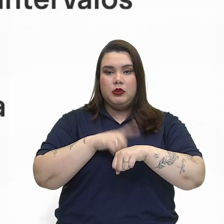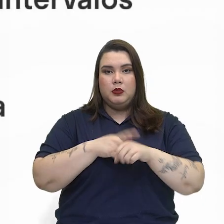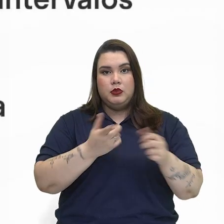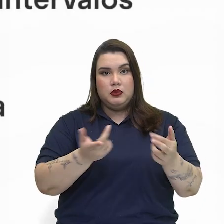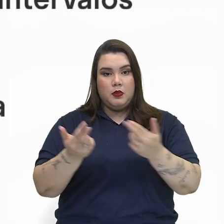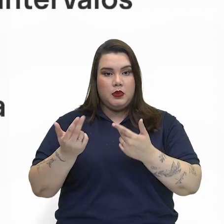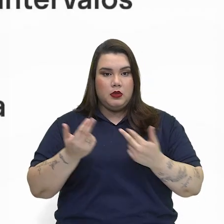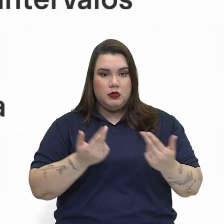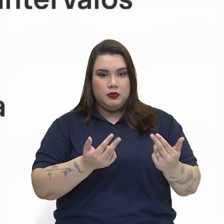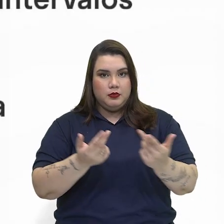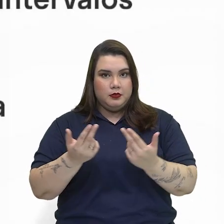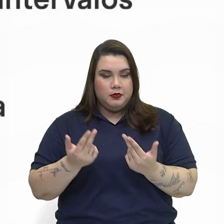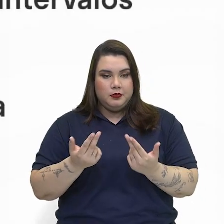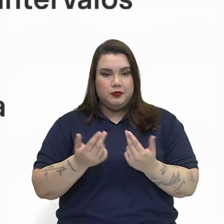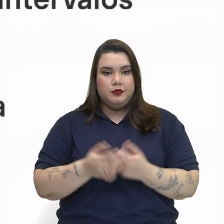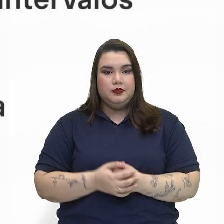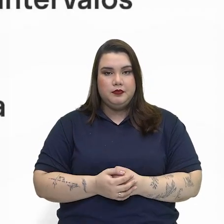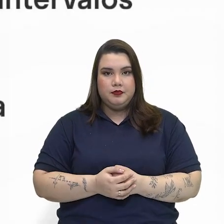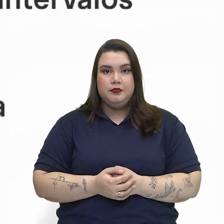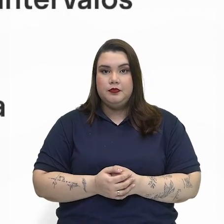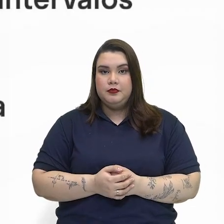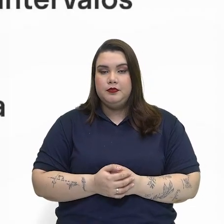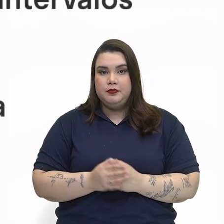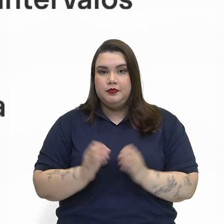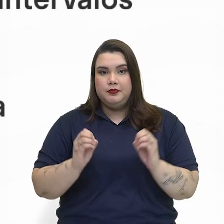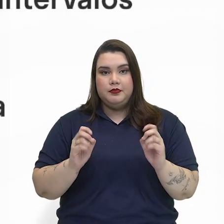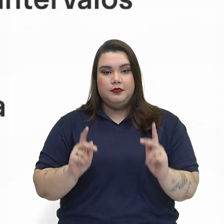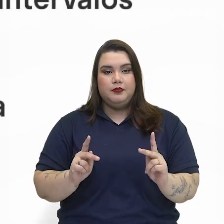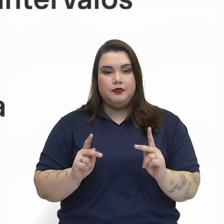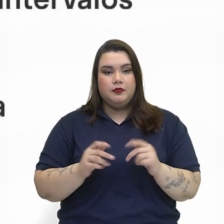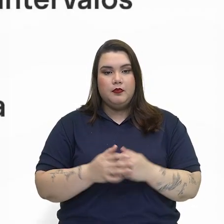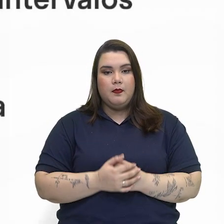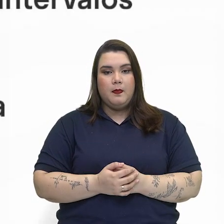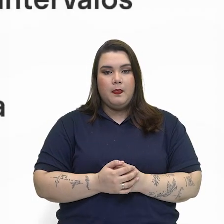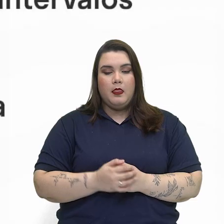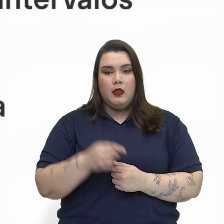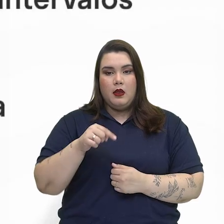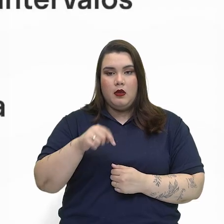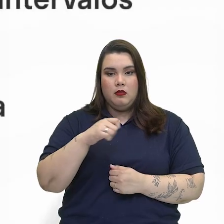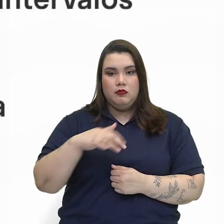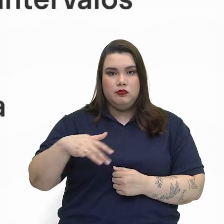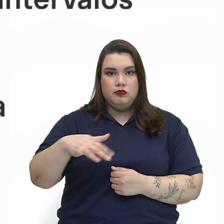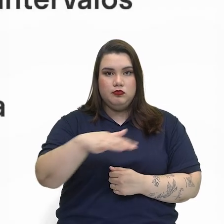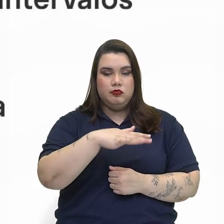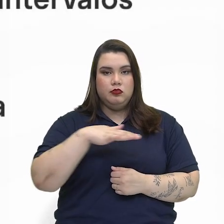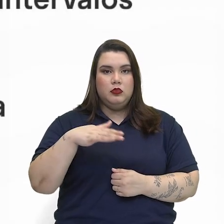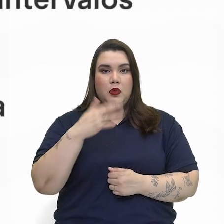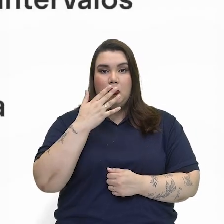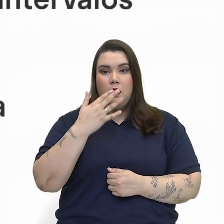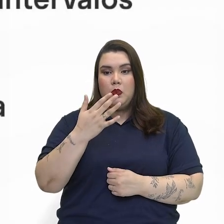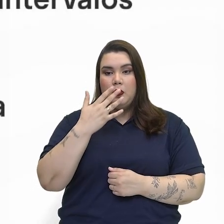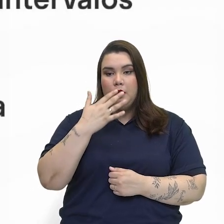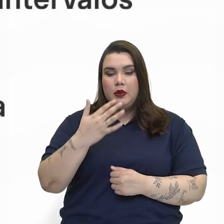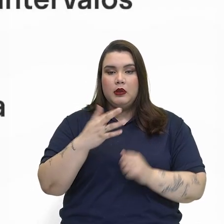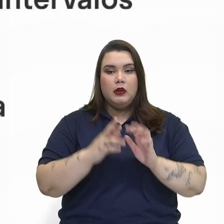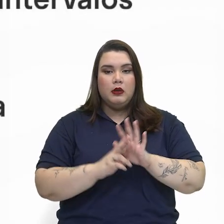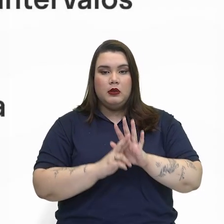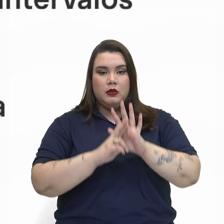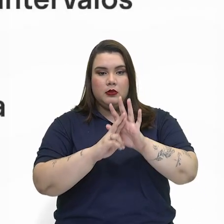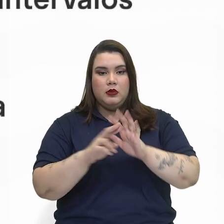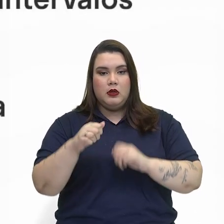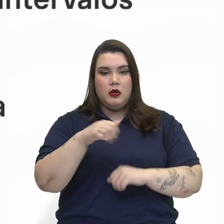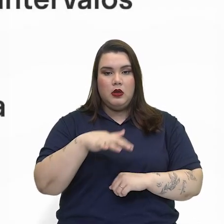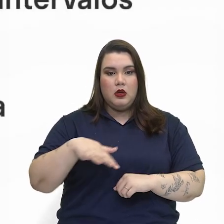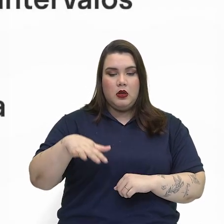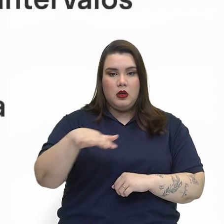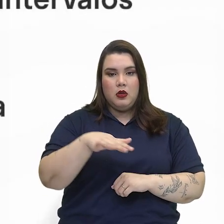intervalos de tempos iguais. Olha só, intervalo de tempos iguais. As regiões alternadamente coloridas representam as áreas